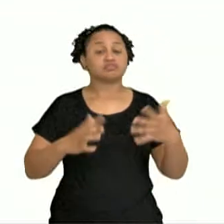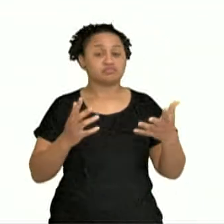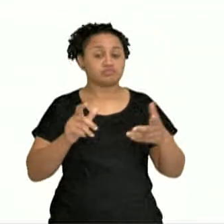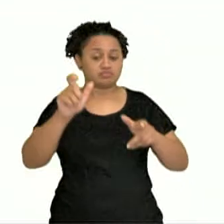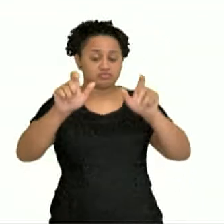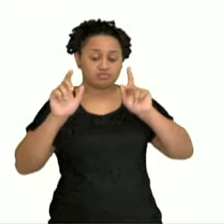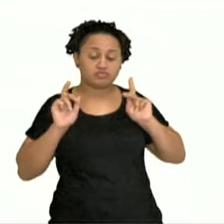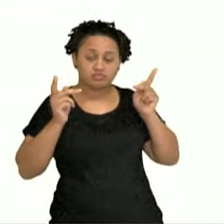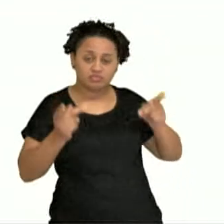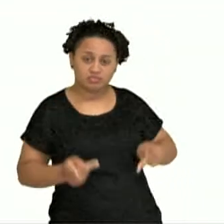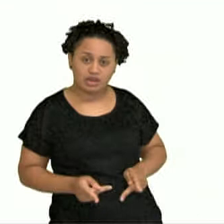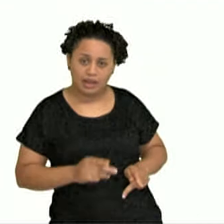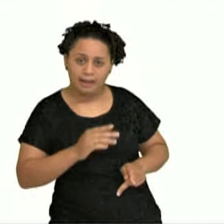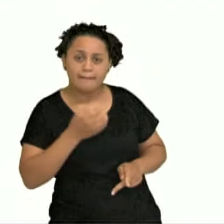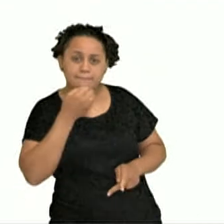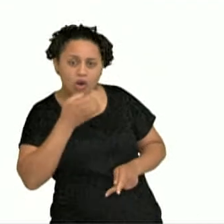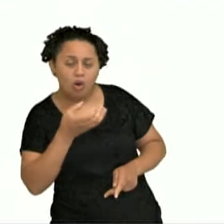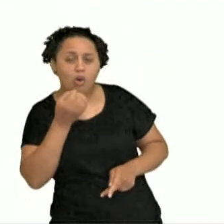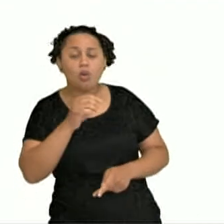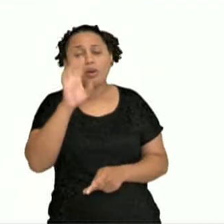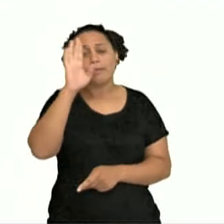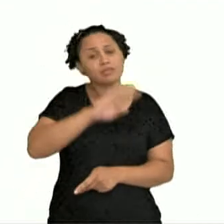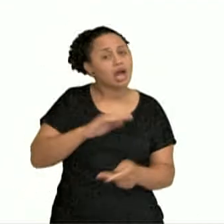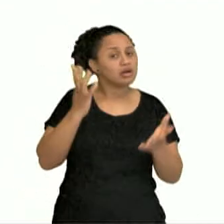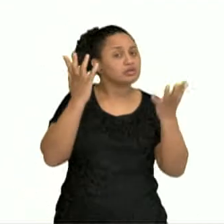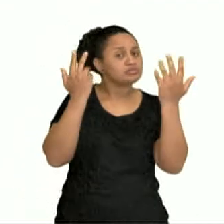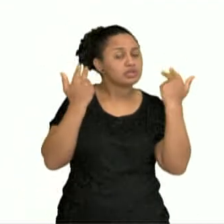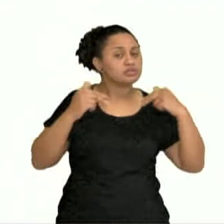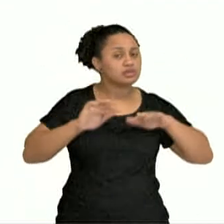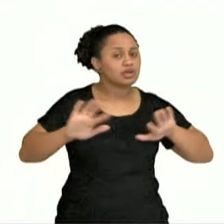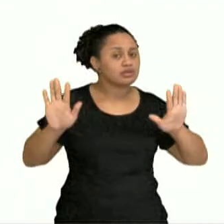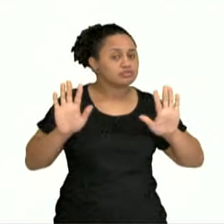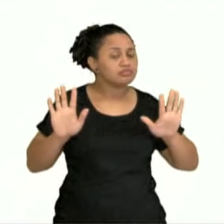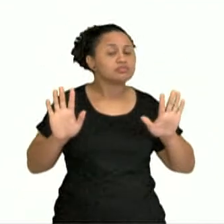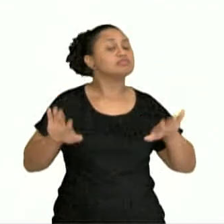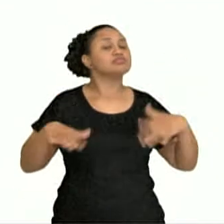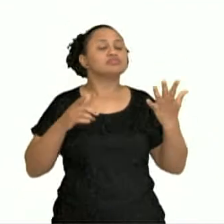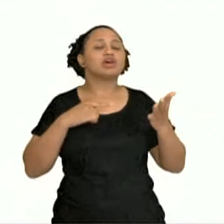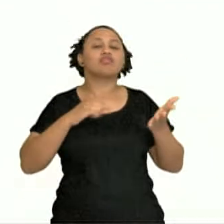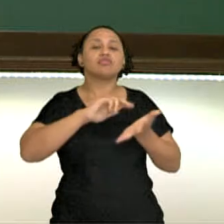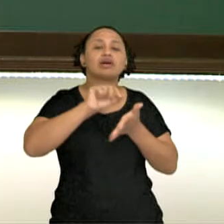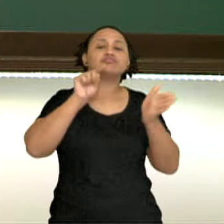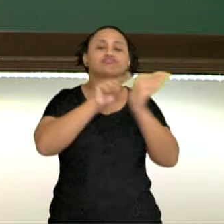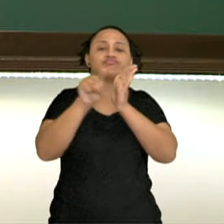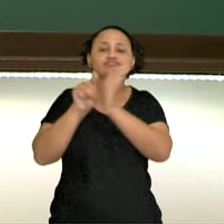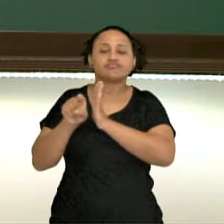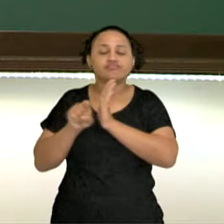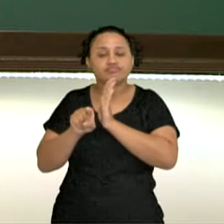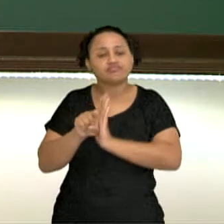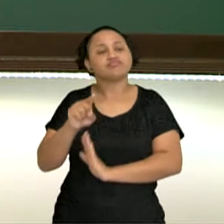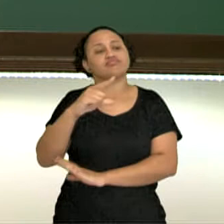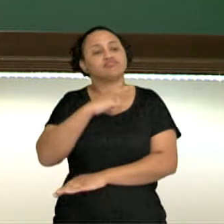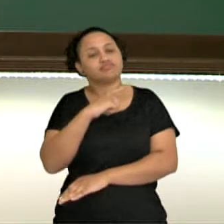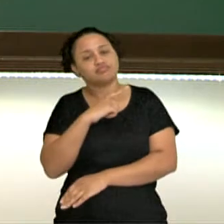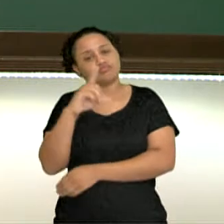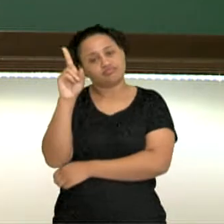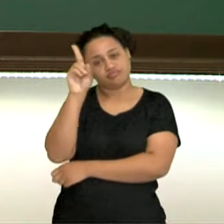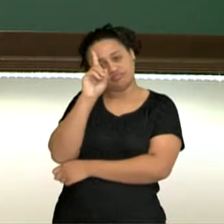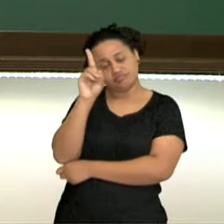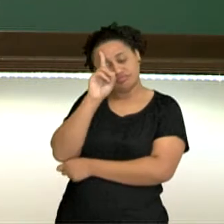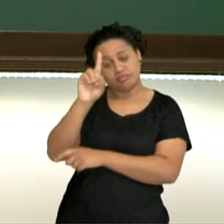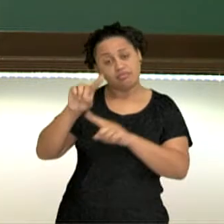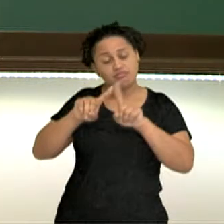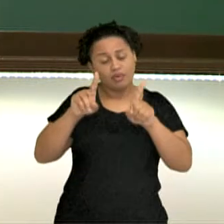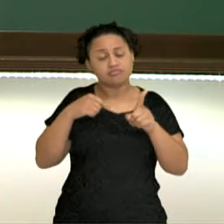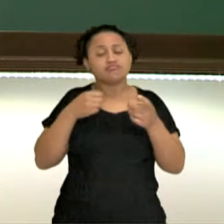bom ou é mal por natureza? Enfim, são tantas e tantas perguntas que nos fazemos no dia a dia, não é? Mas agora me